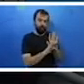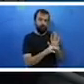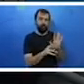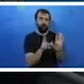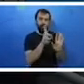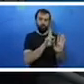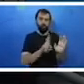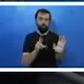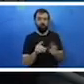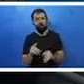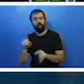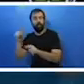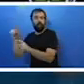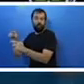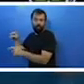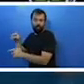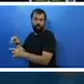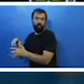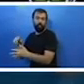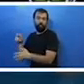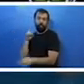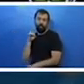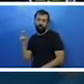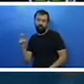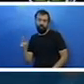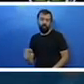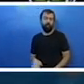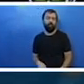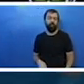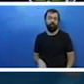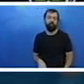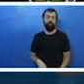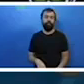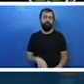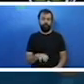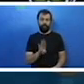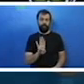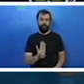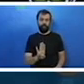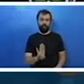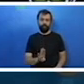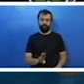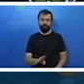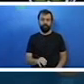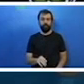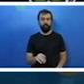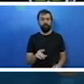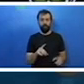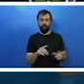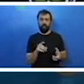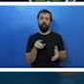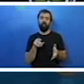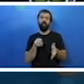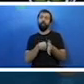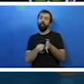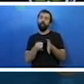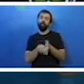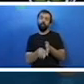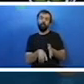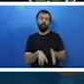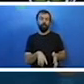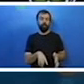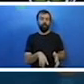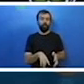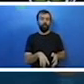quarto ano? Na pergunta B, também, olha lá, está falando dos Inconfidentes, e vocês vão